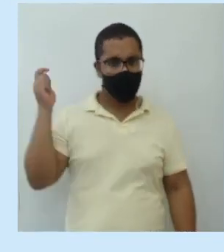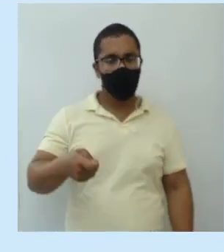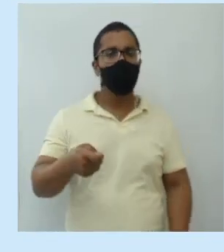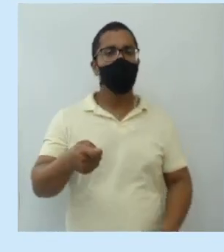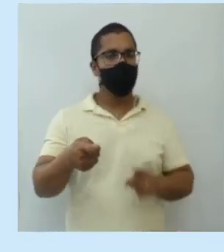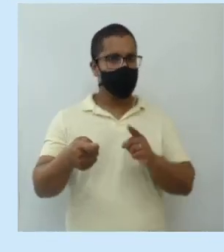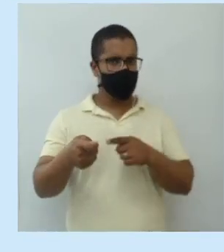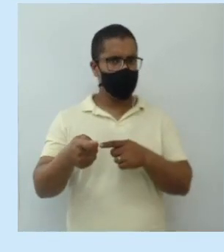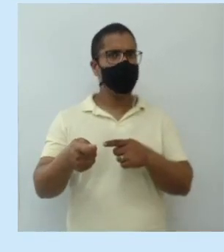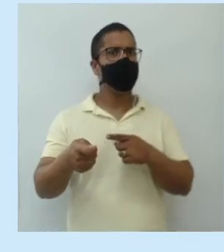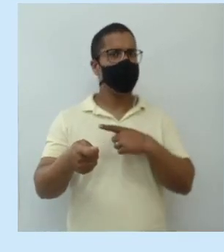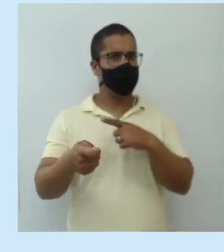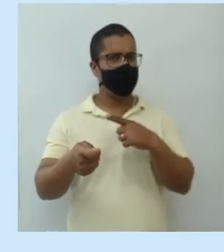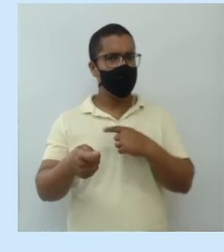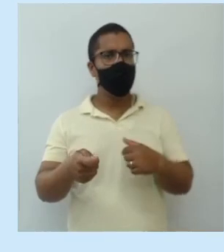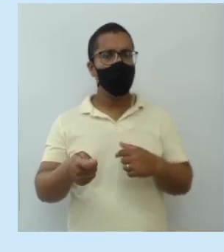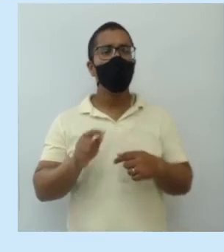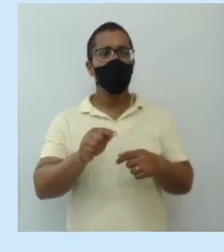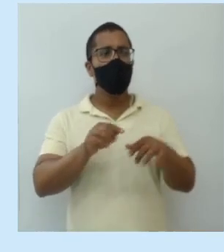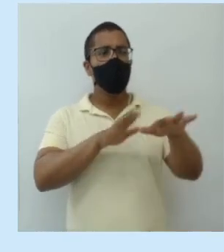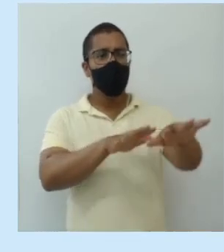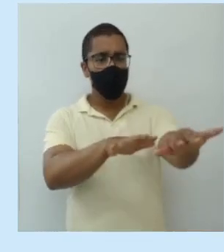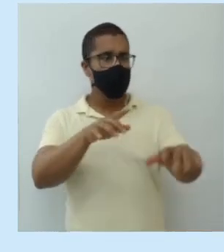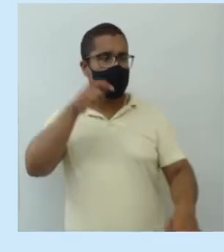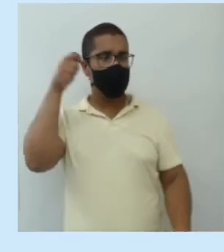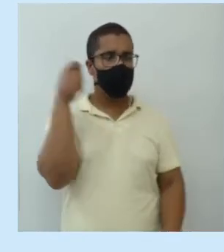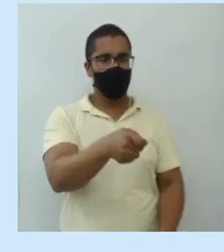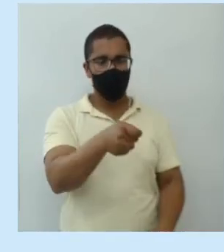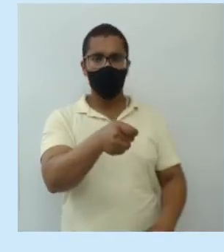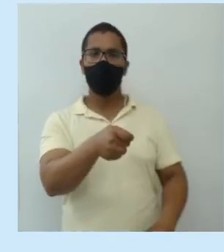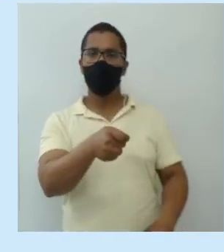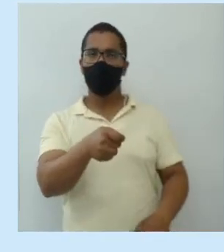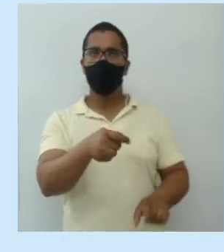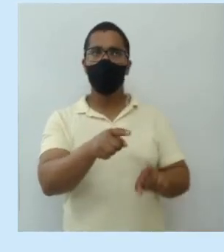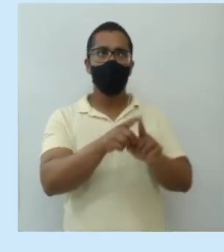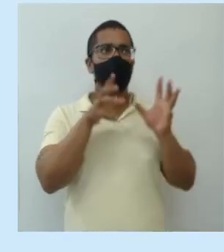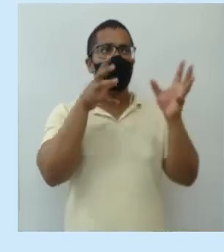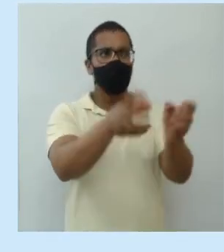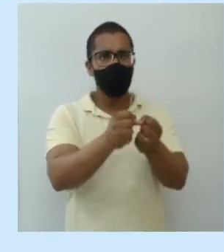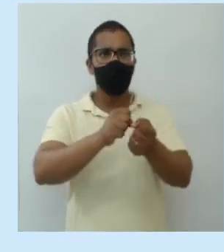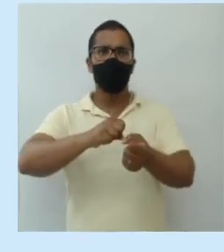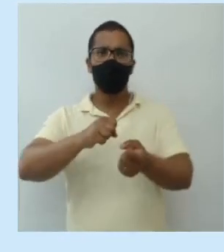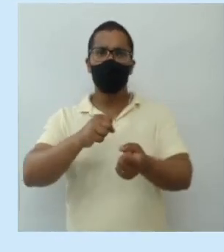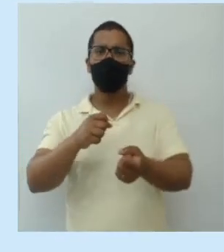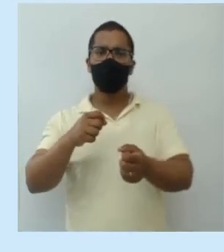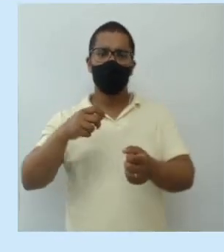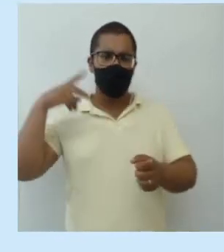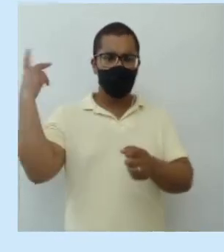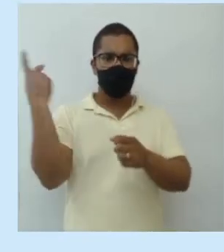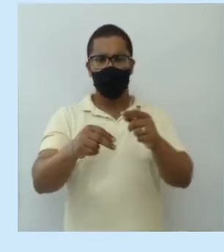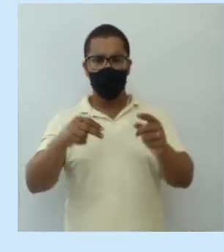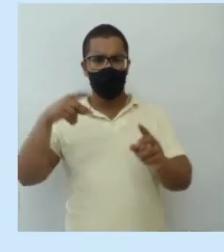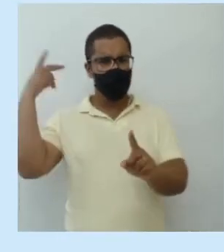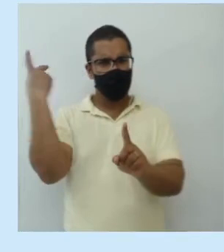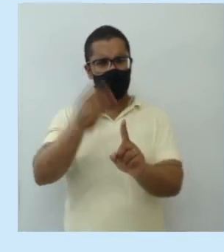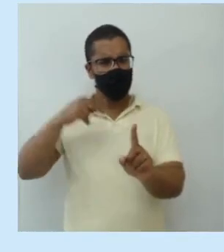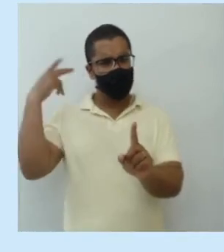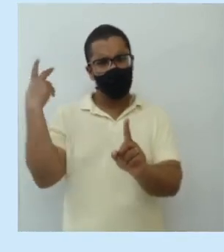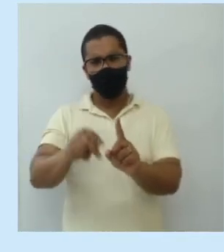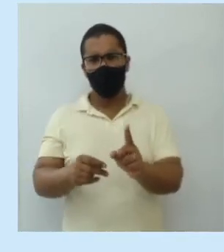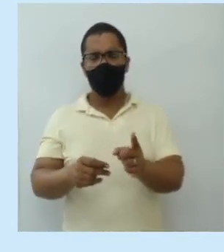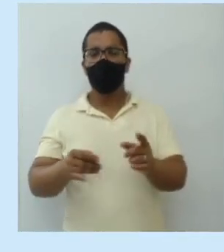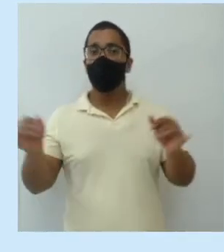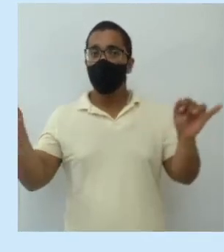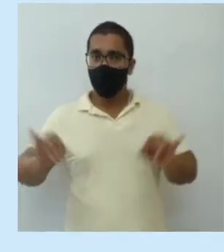de reprimir as manifestações, como também com a tortura, né, vai atacar líderes sindicais,